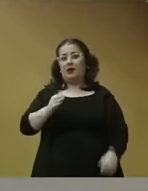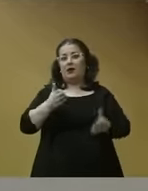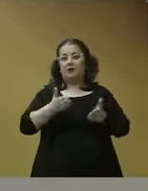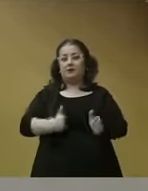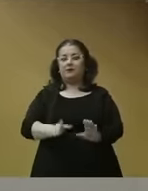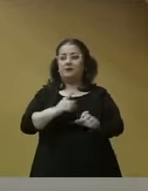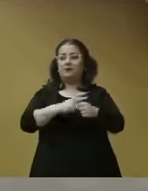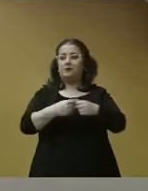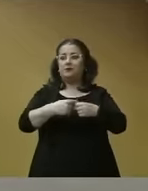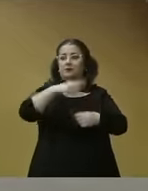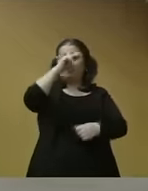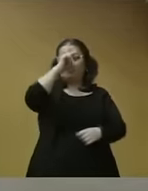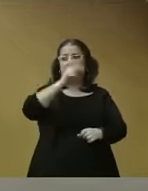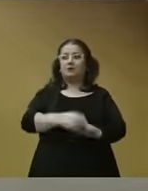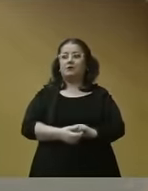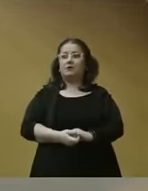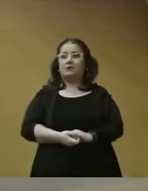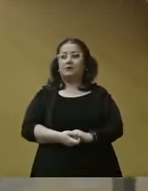Pelotas.